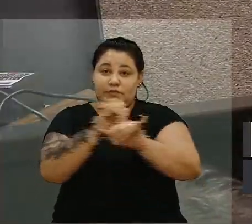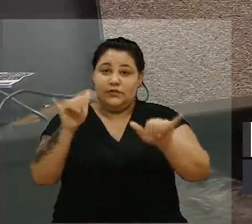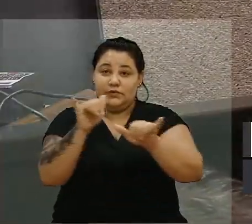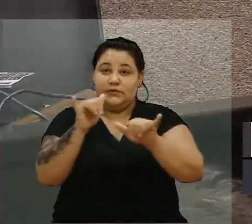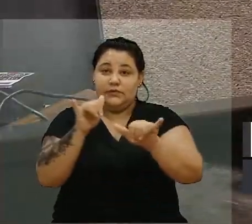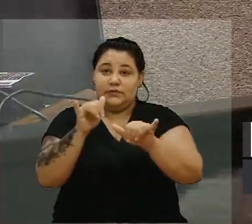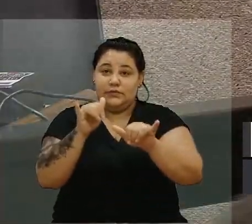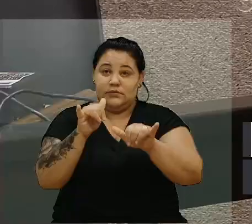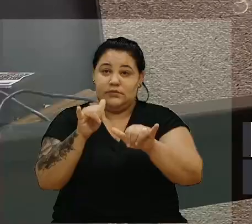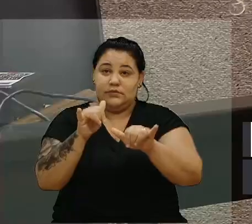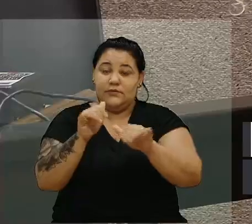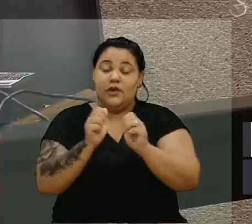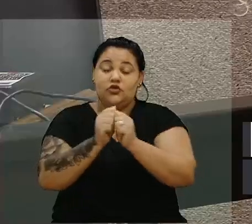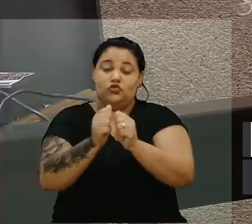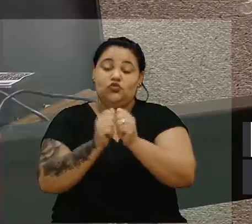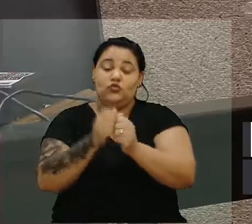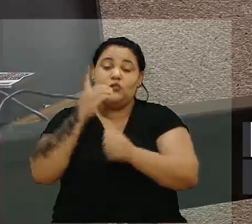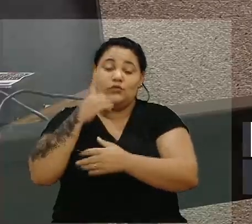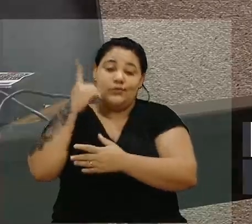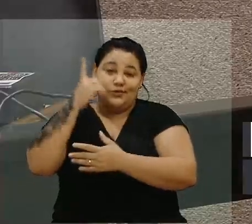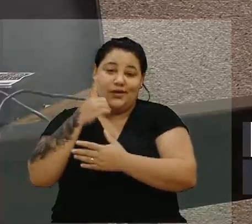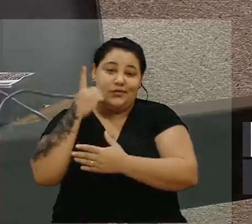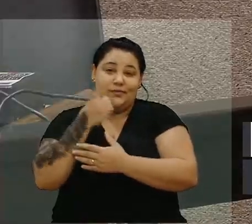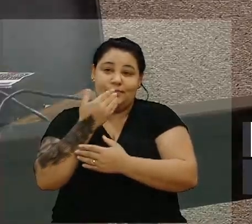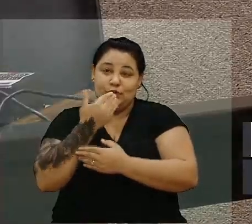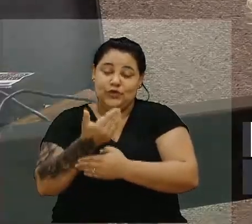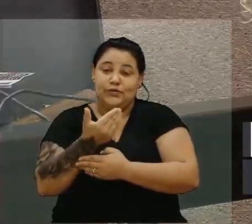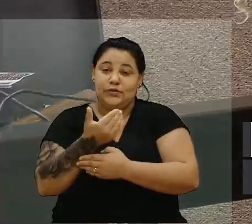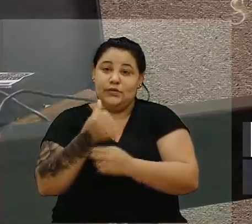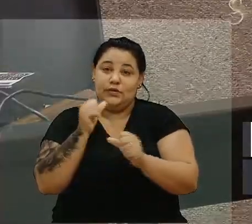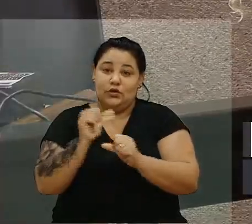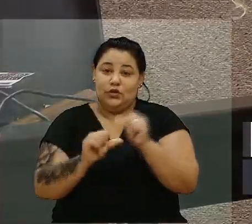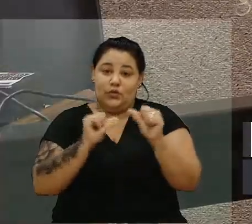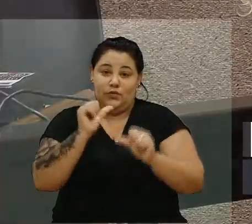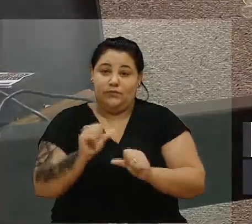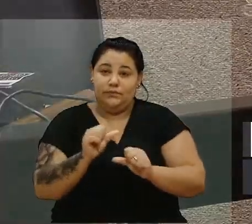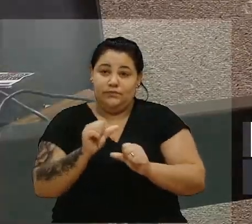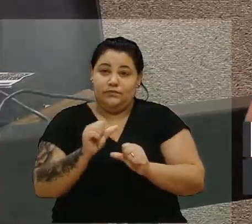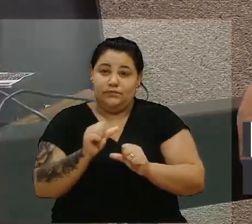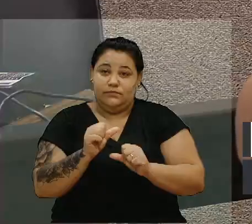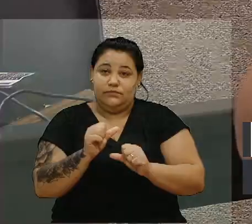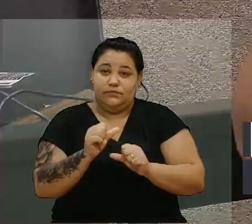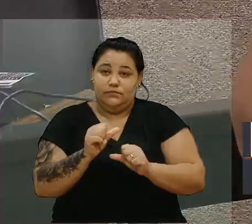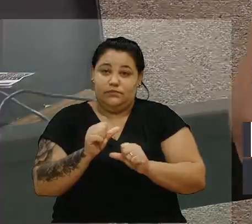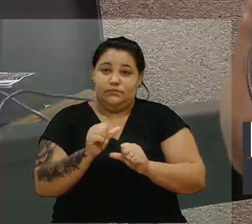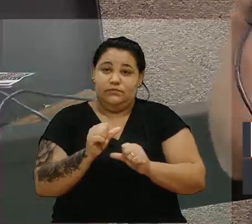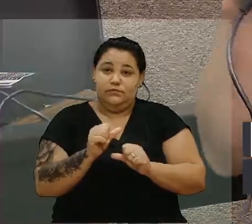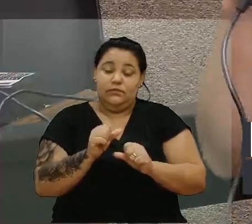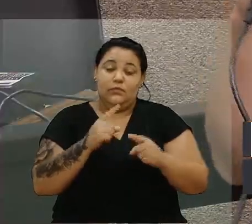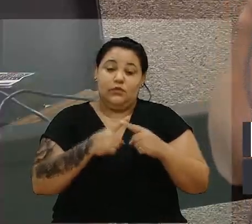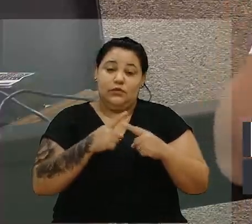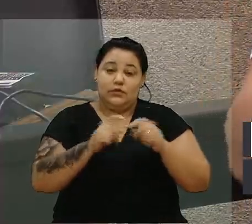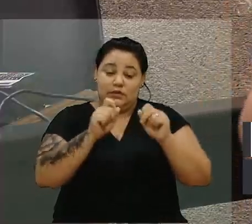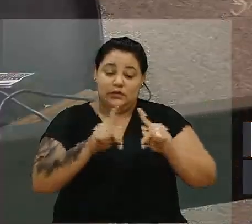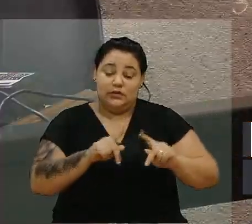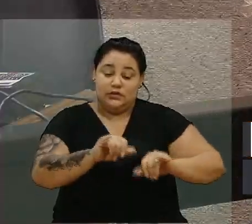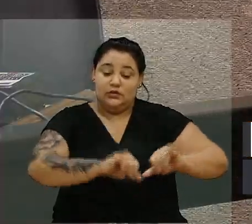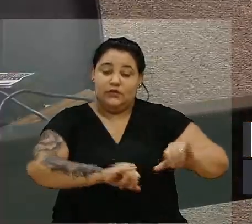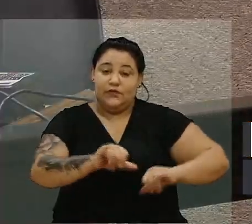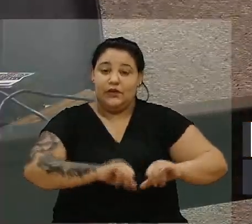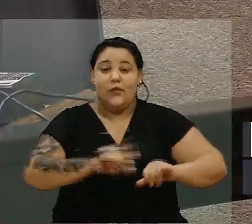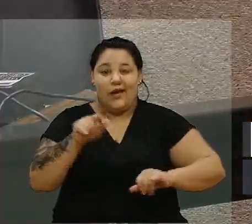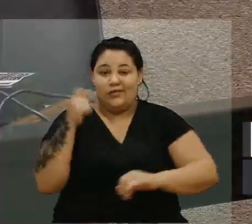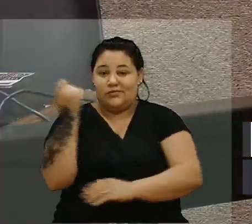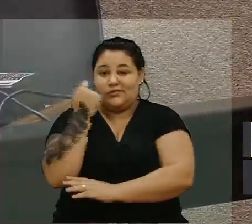vai buscar junto aos deputados até a mudança de concepção deles, porque quem está sofrendo é a Serra